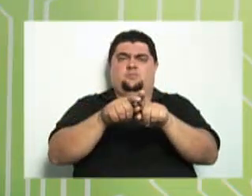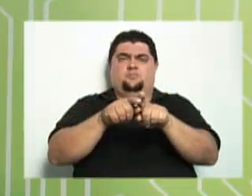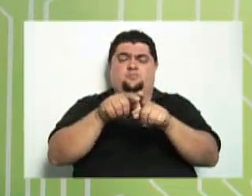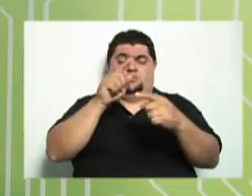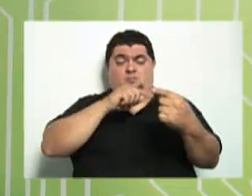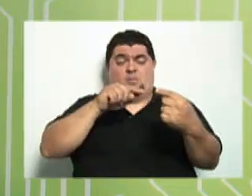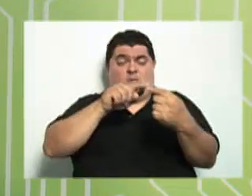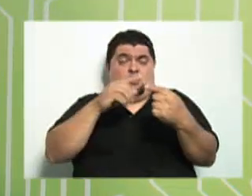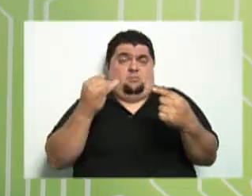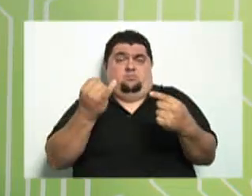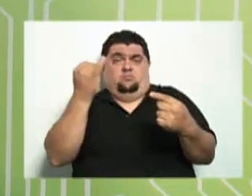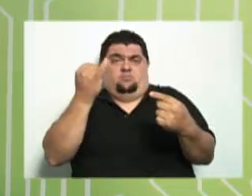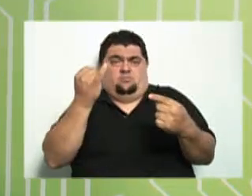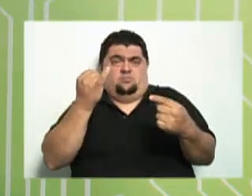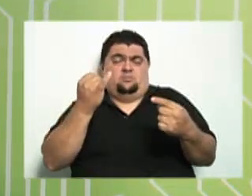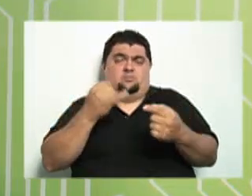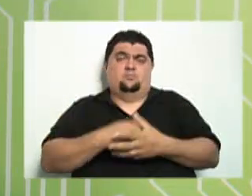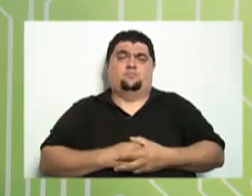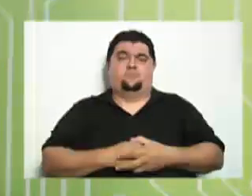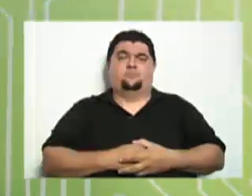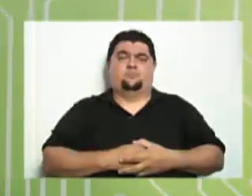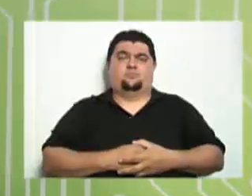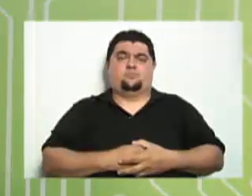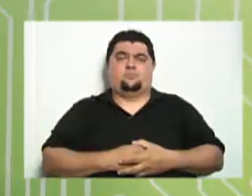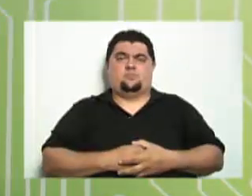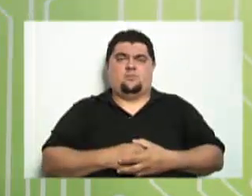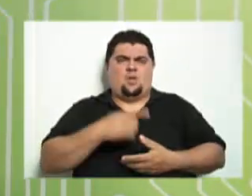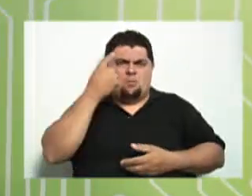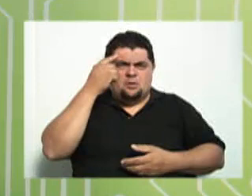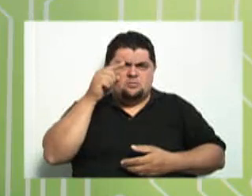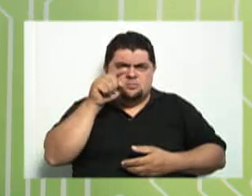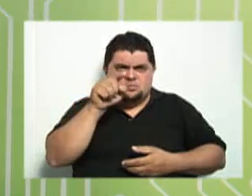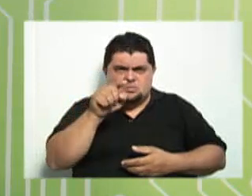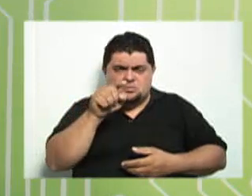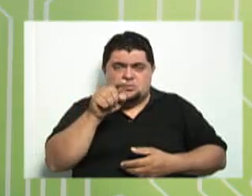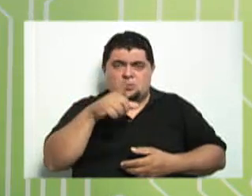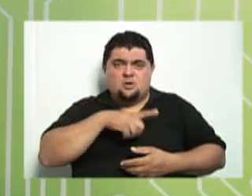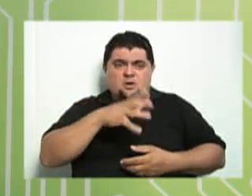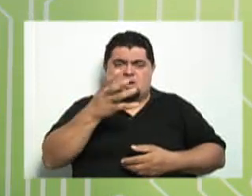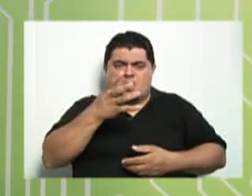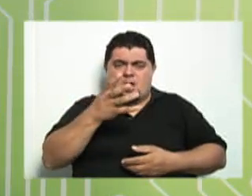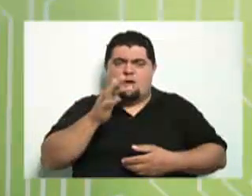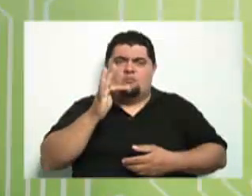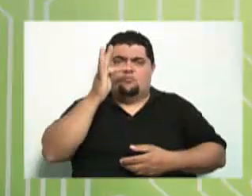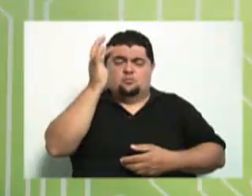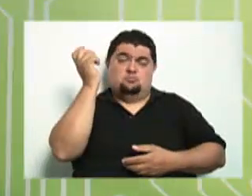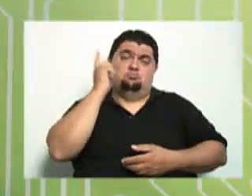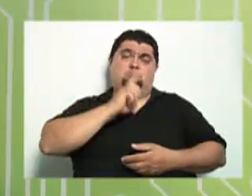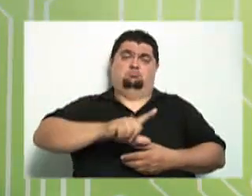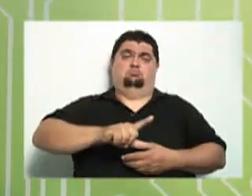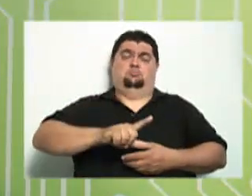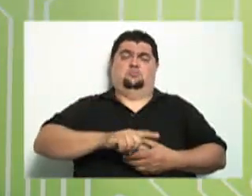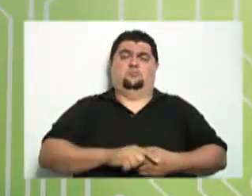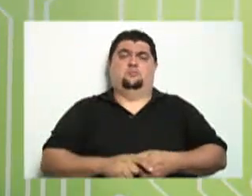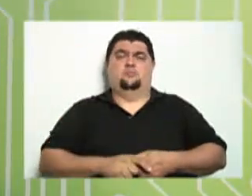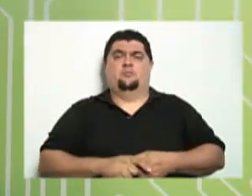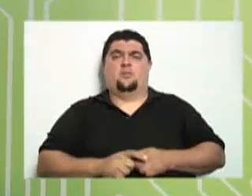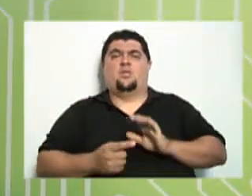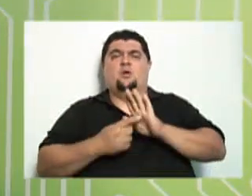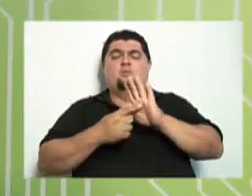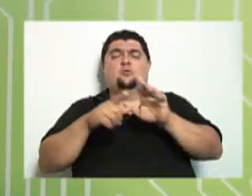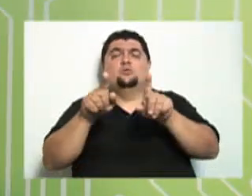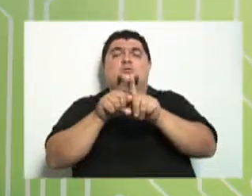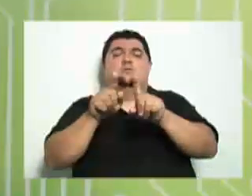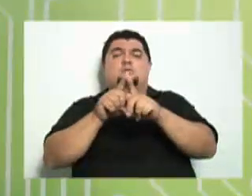objetivo bastante ambicioso, né? Imagina você se tornar tudo aquilo que você pode ser. E nós mostramos